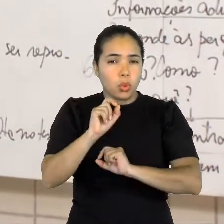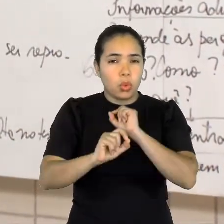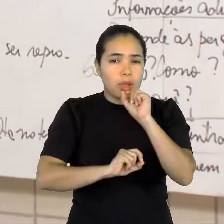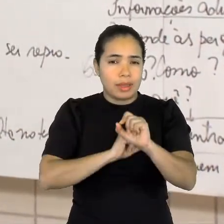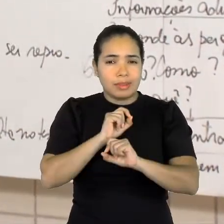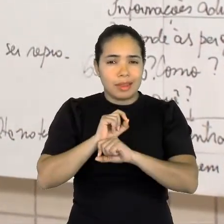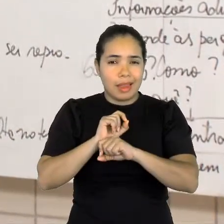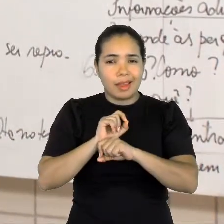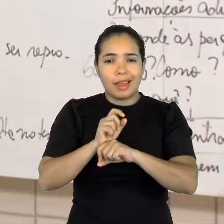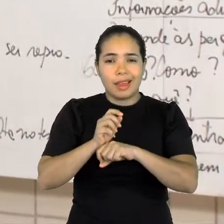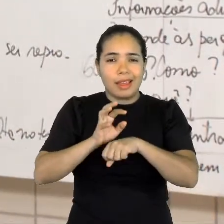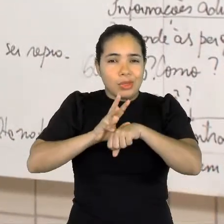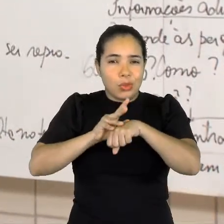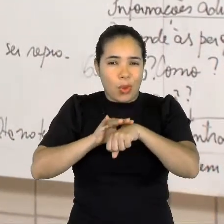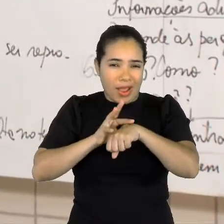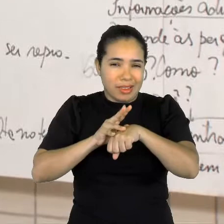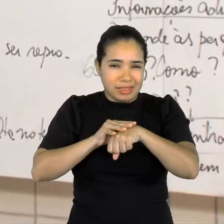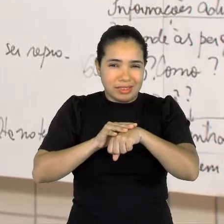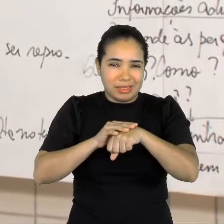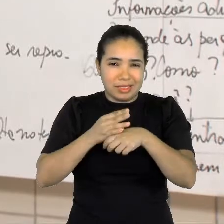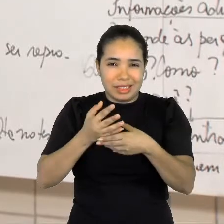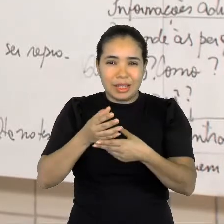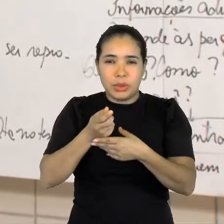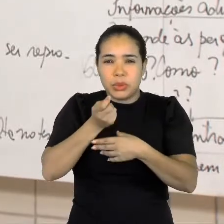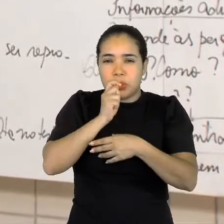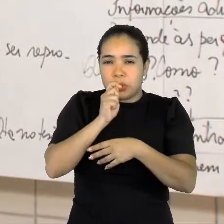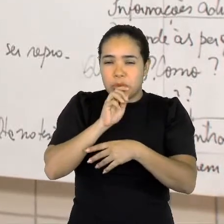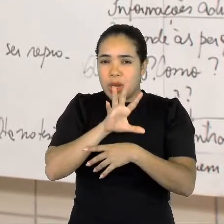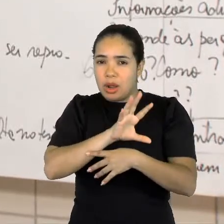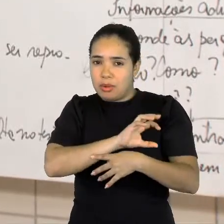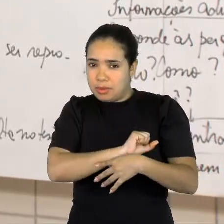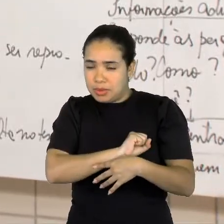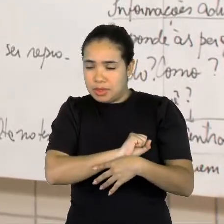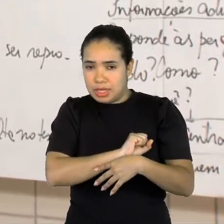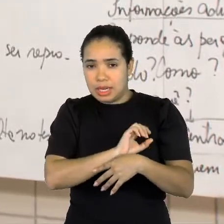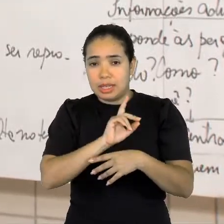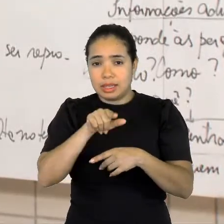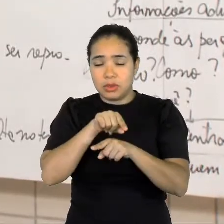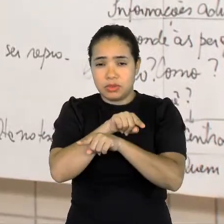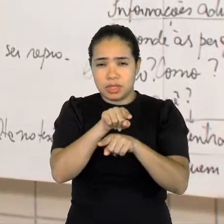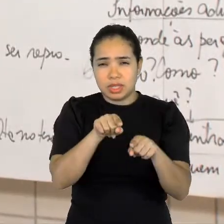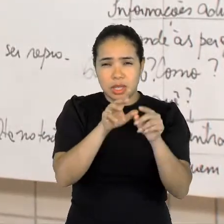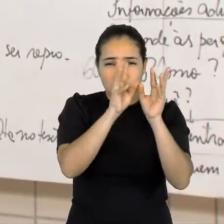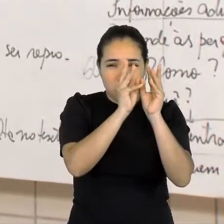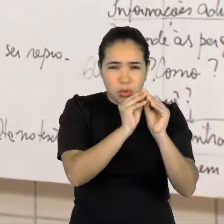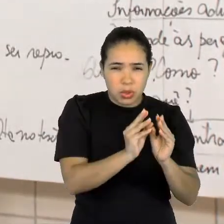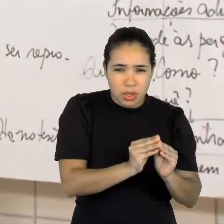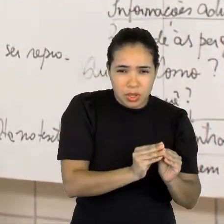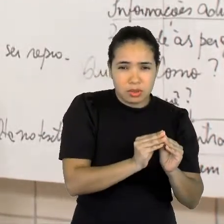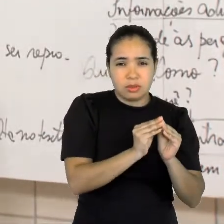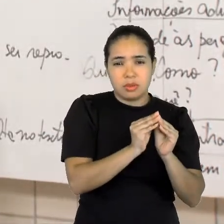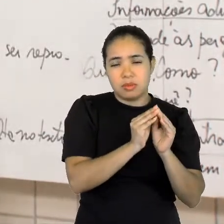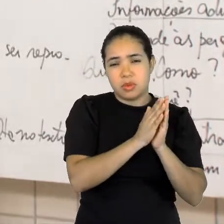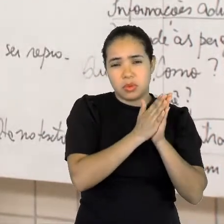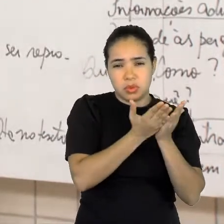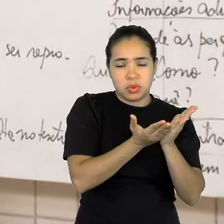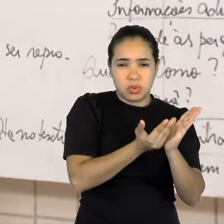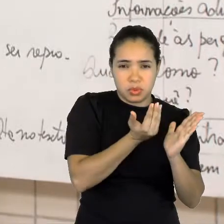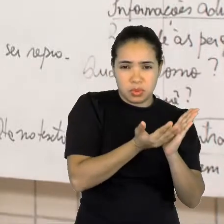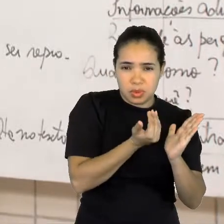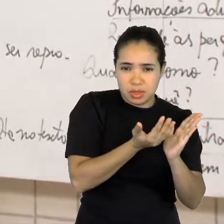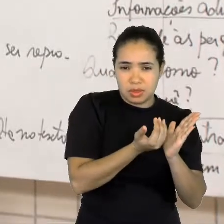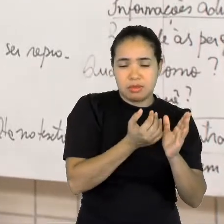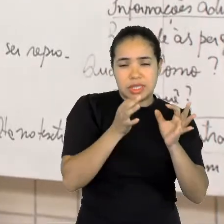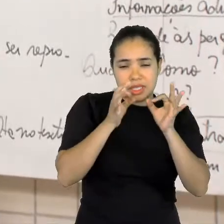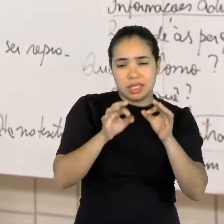que vocês já tenham lido. Vocês vão precisar fazer um resumo dessa obra, tá? É uma história bem bacana, eu tenho certeza que vocês